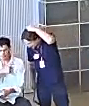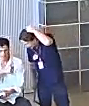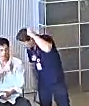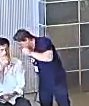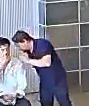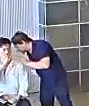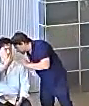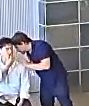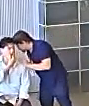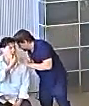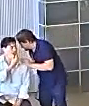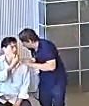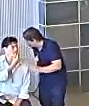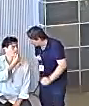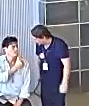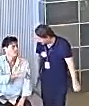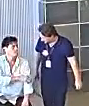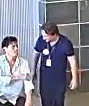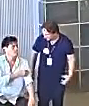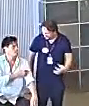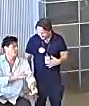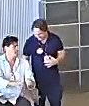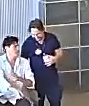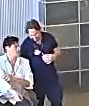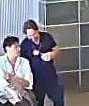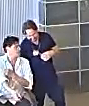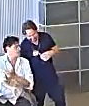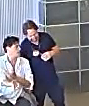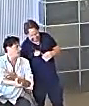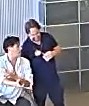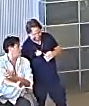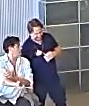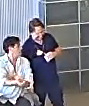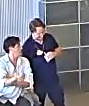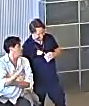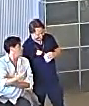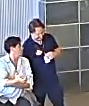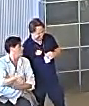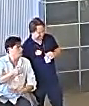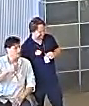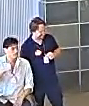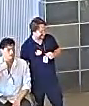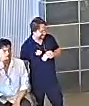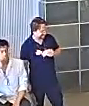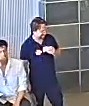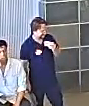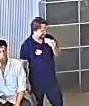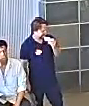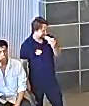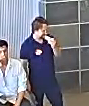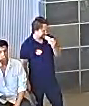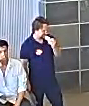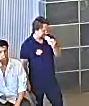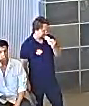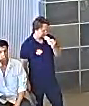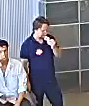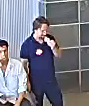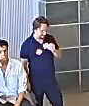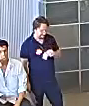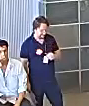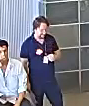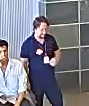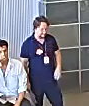até hoje e cadê eles aqui para vir responder no dia 28 Eles foram lá o representante da ntt também